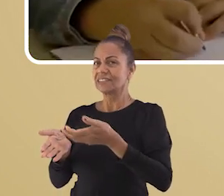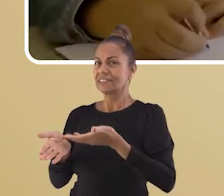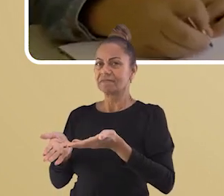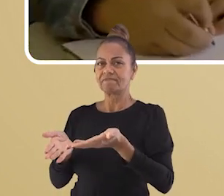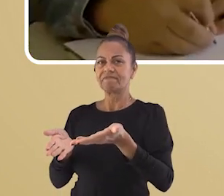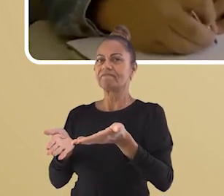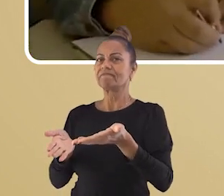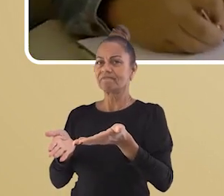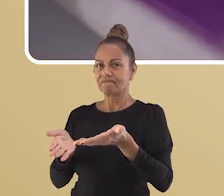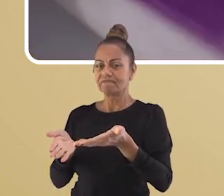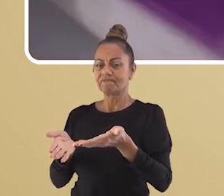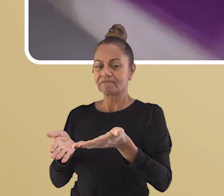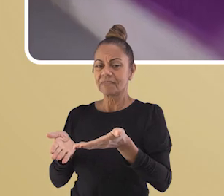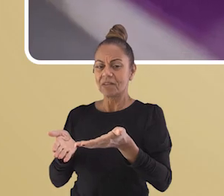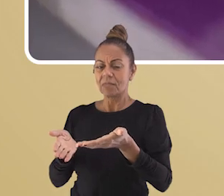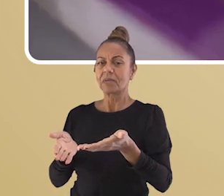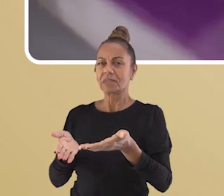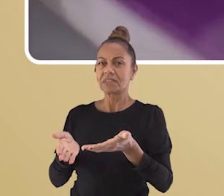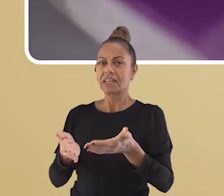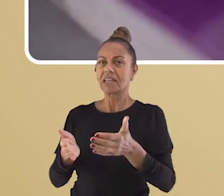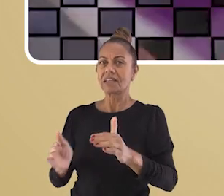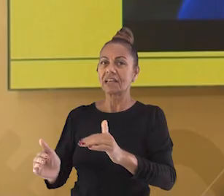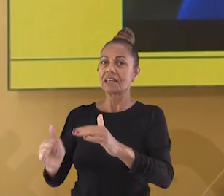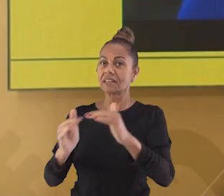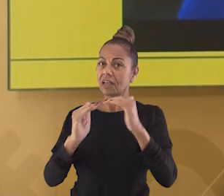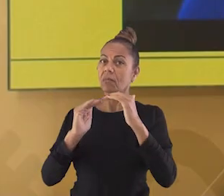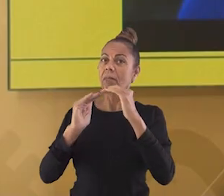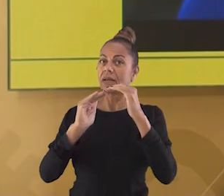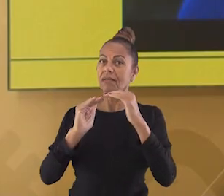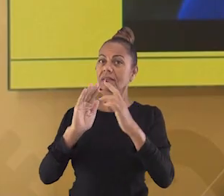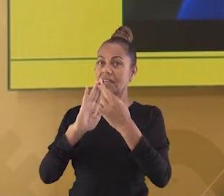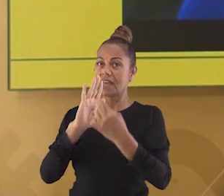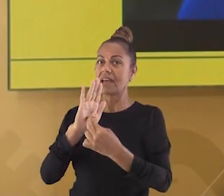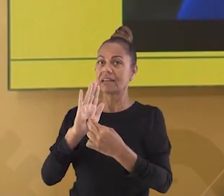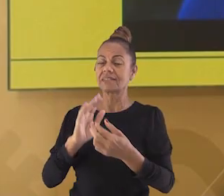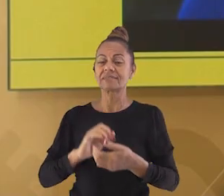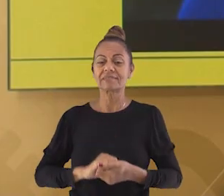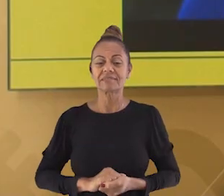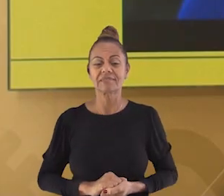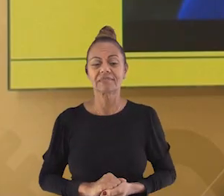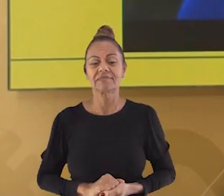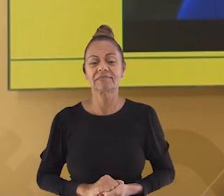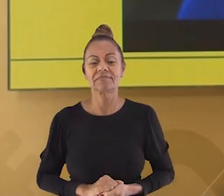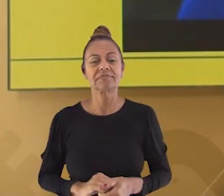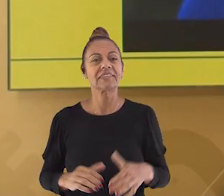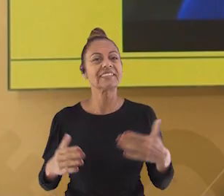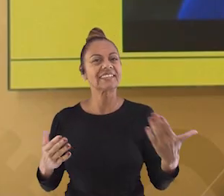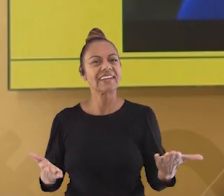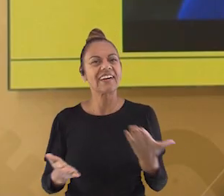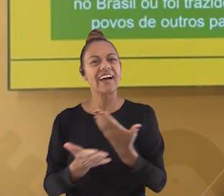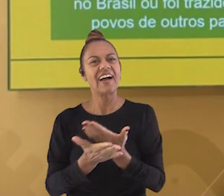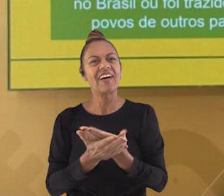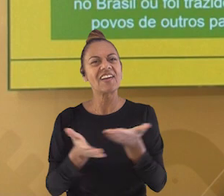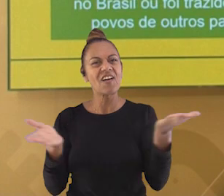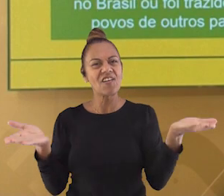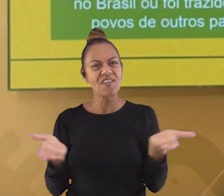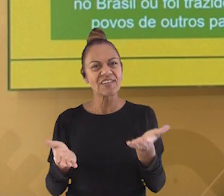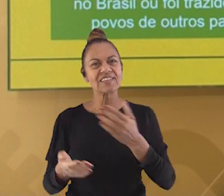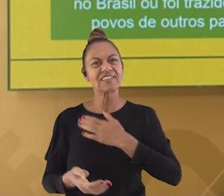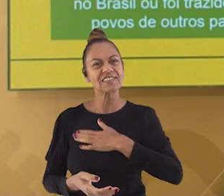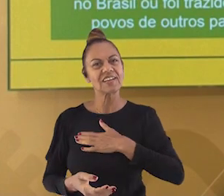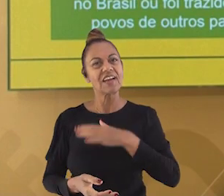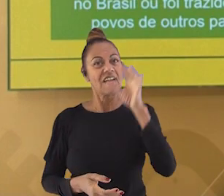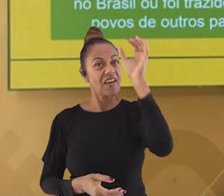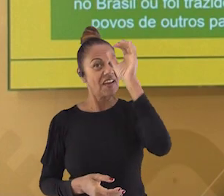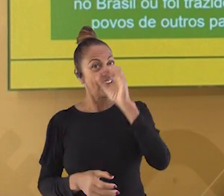escrita normalmente tem que obedecer a uns padrões. E aí, gostou da aula de hoje? Espero que tenha aprendido